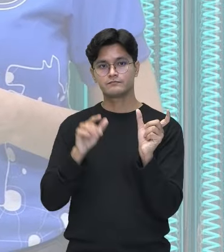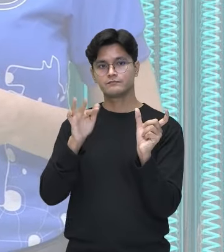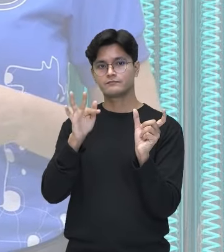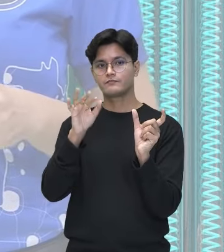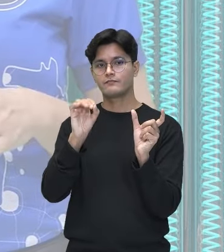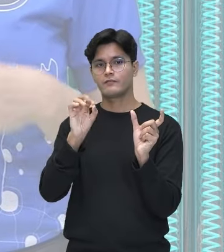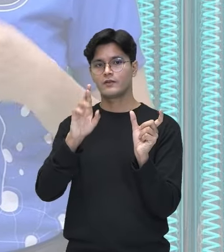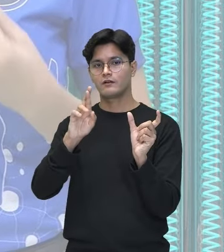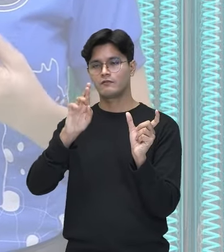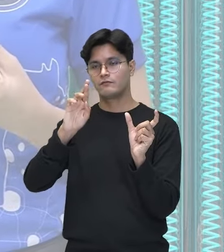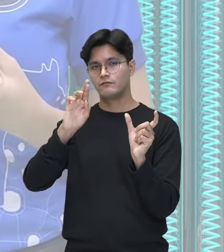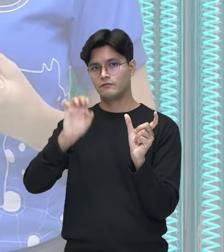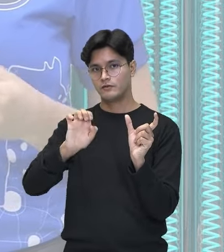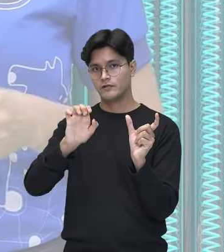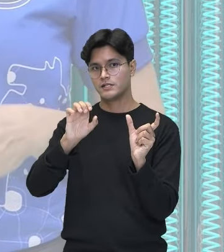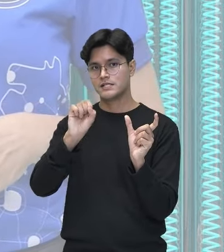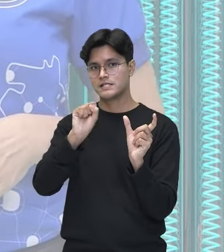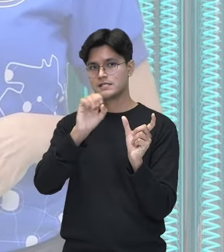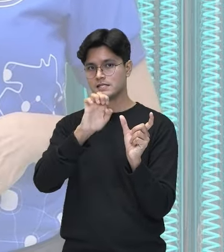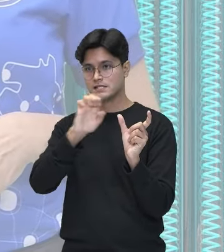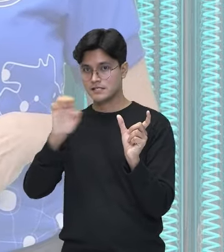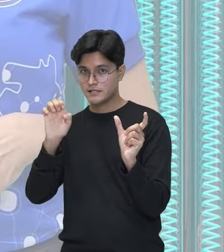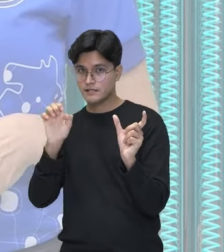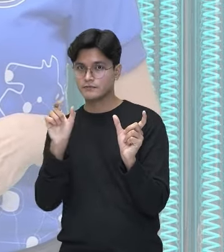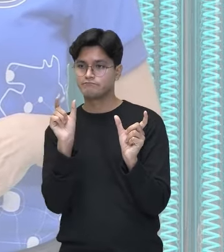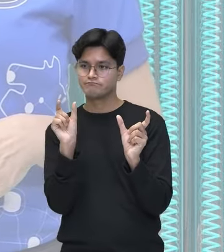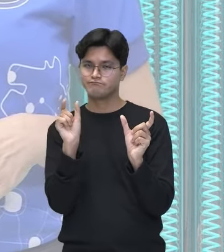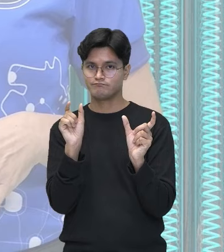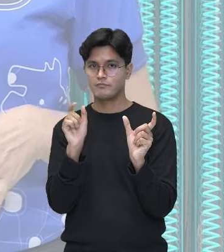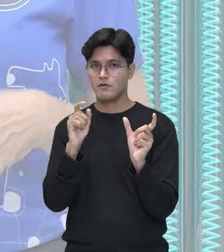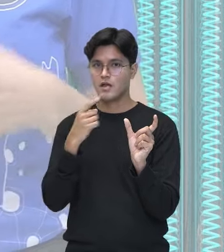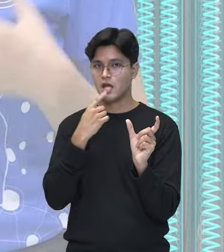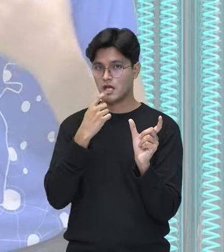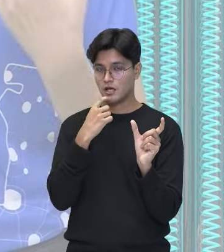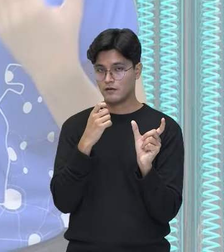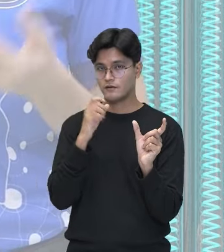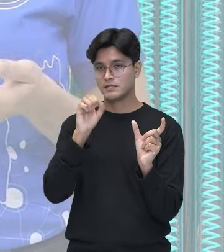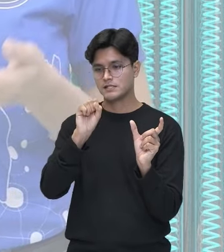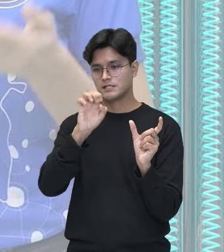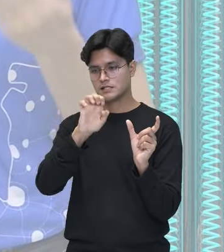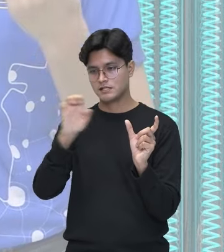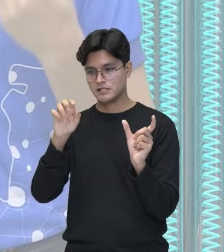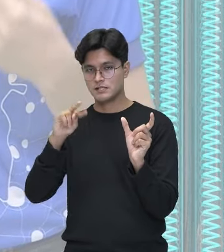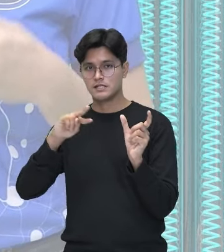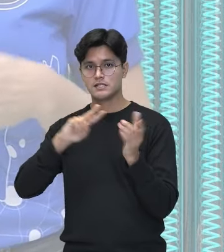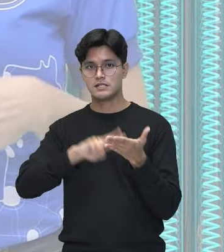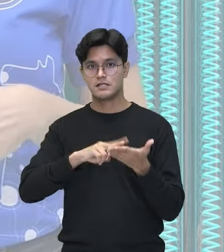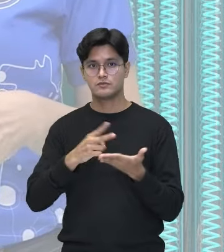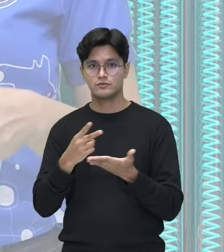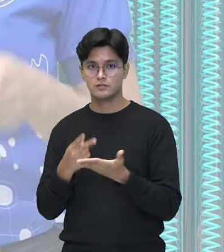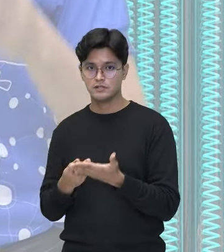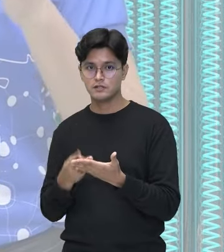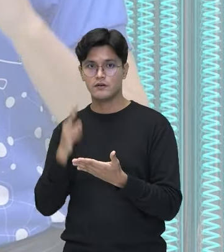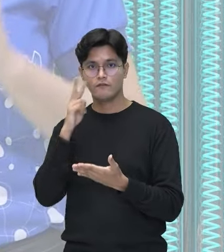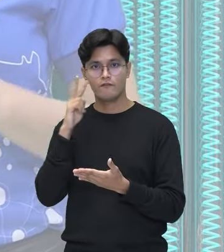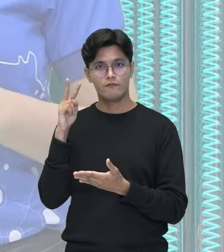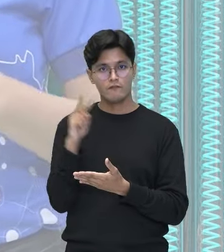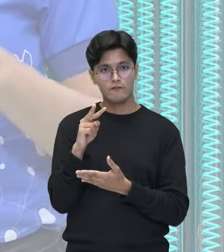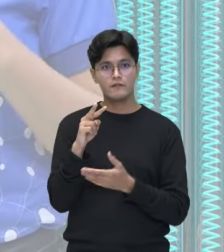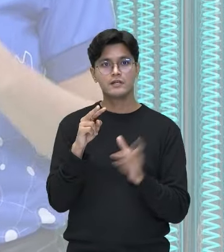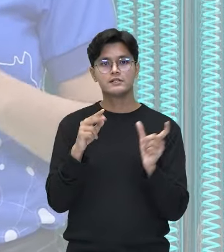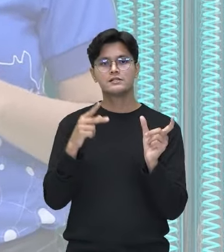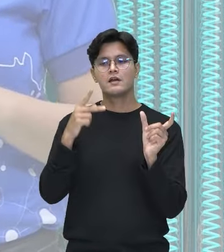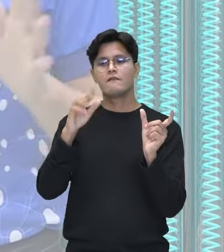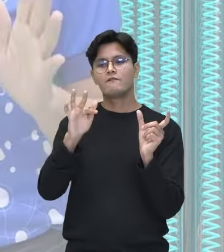em vermelho, significa ver. Quando eu coloquei o for na frente, é o que? Prever, não é? Quando você sente água,